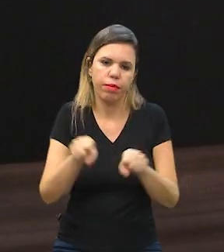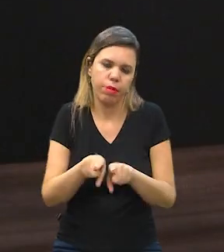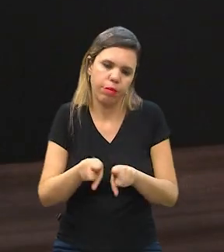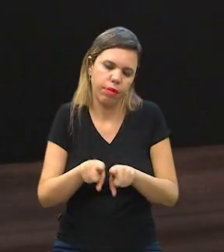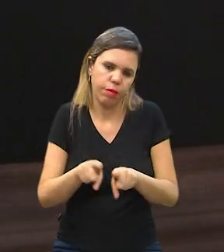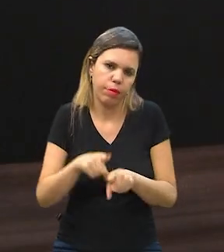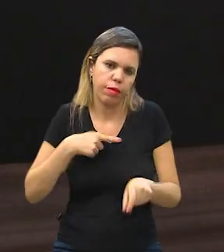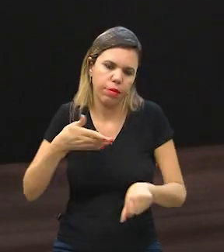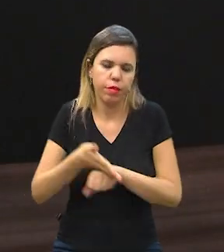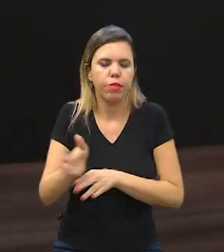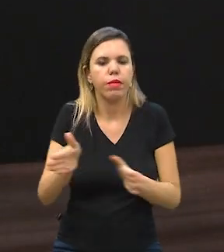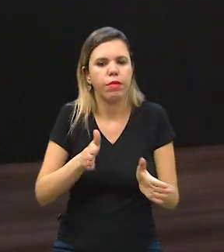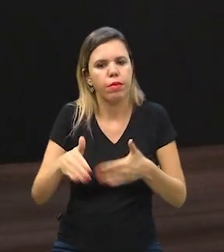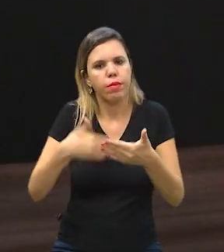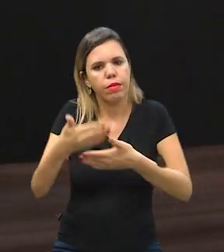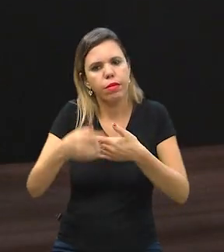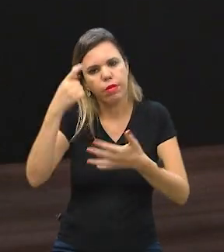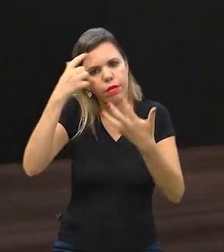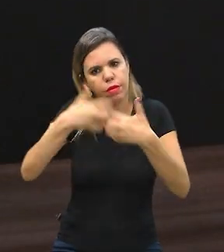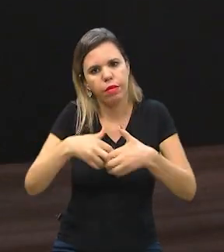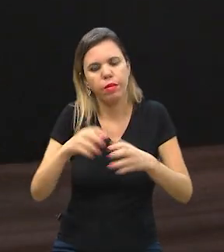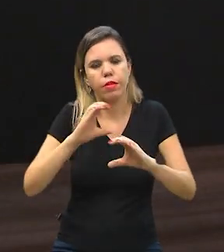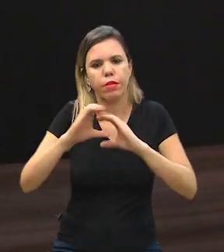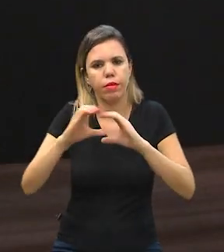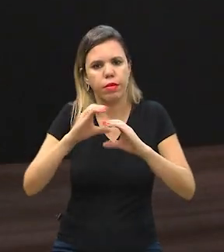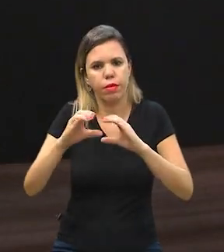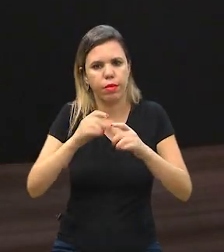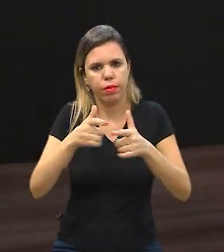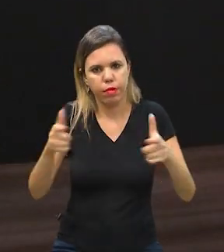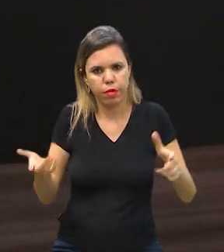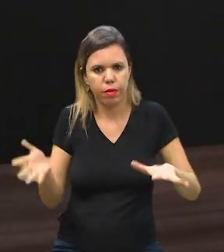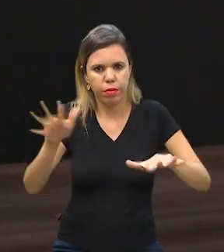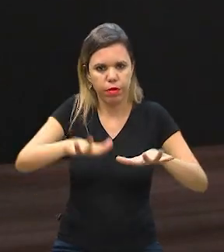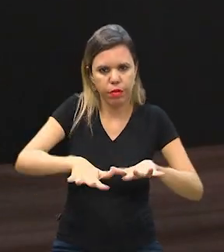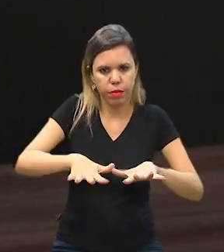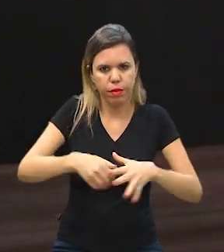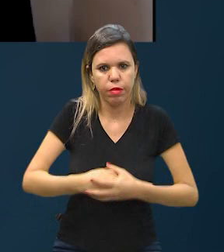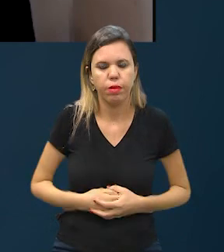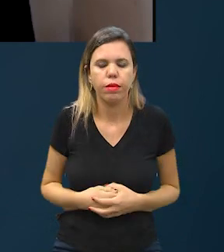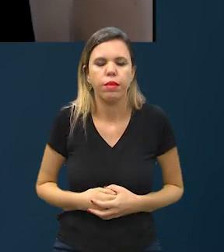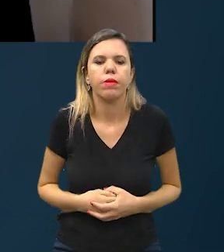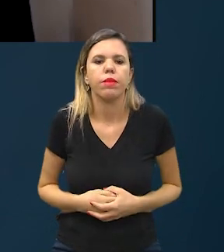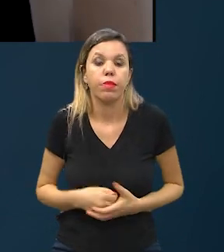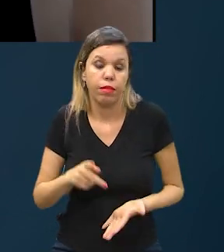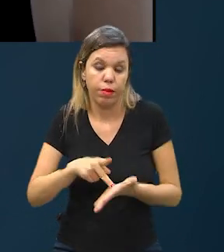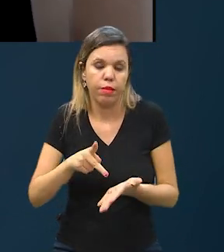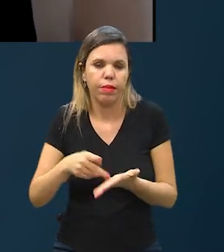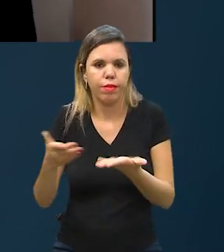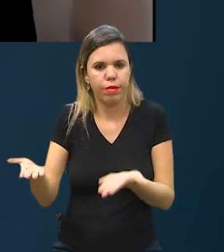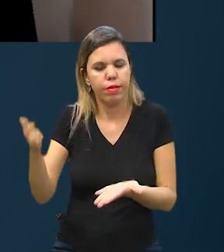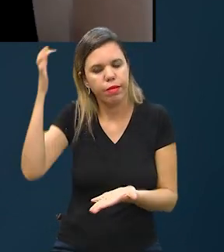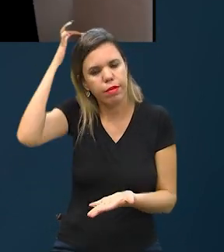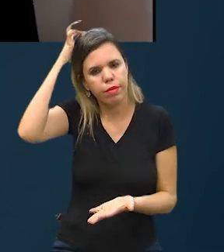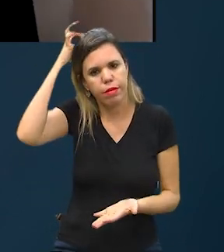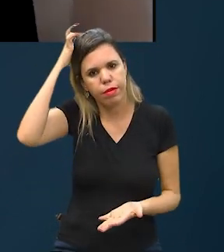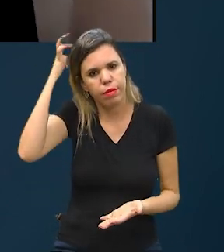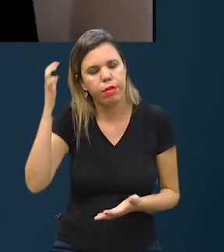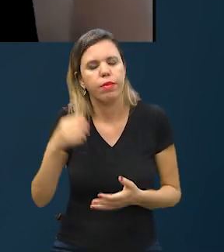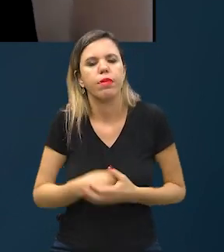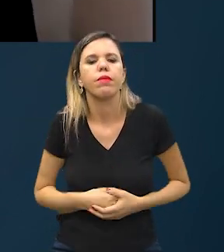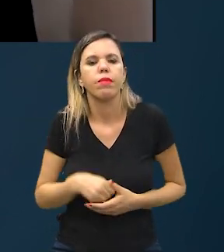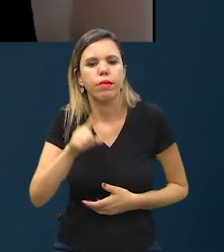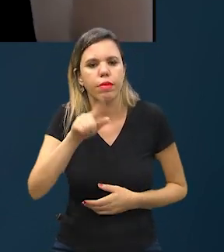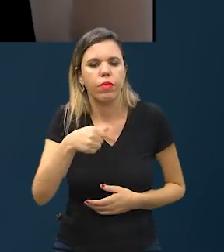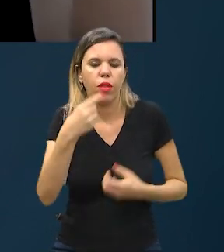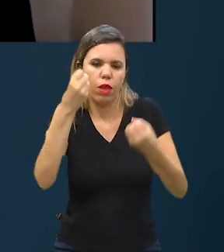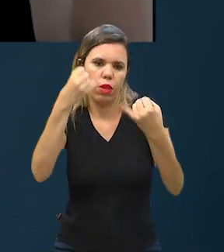tem acesso, e a gente tem que cada vez pensar nessa comunicação mais inclusiva, né, Duda? Exatamente, exatamente. Era